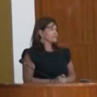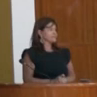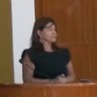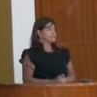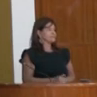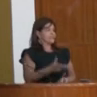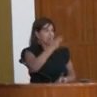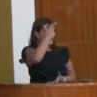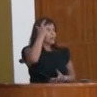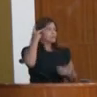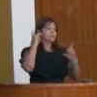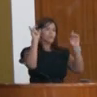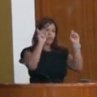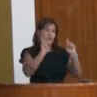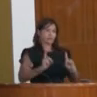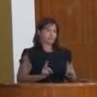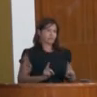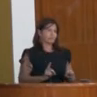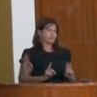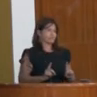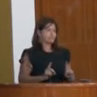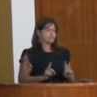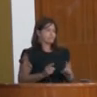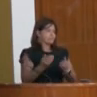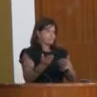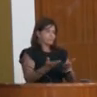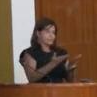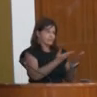Pessoa com deficiência.